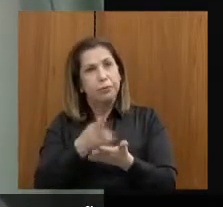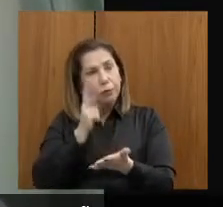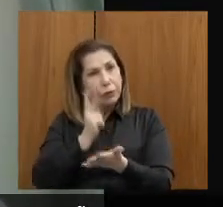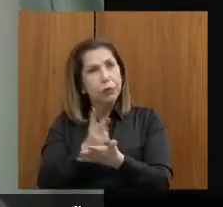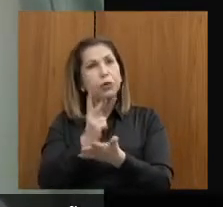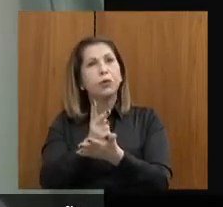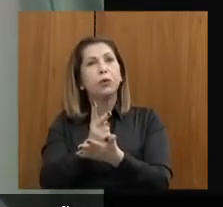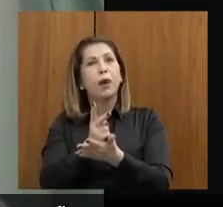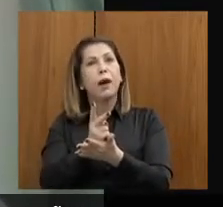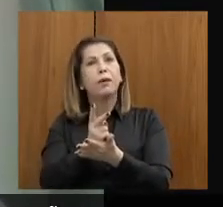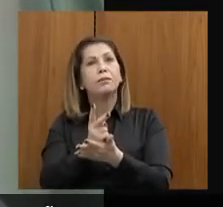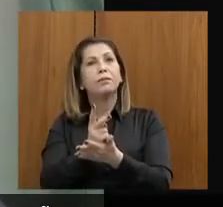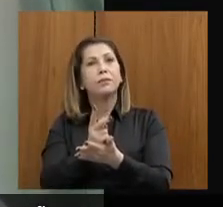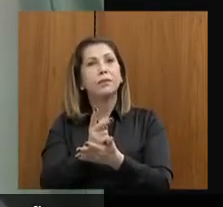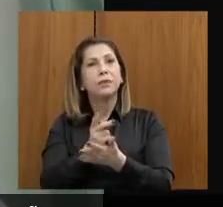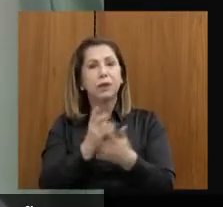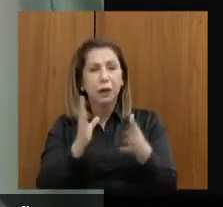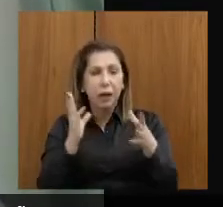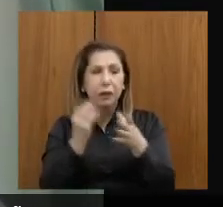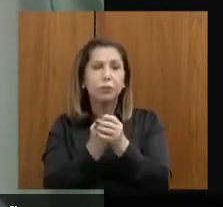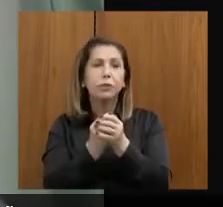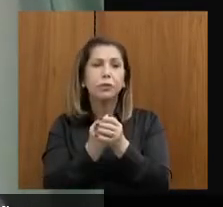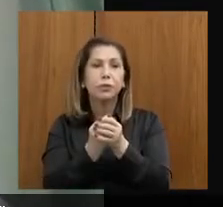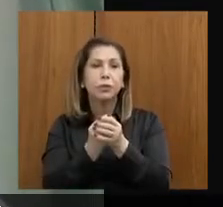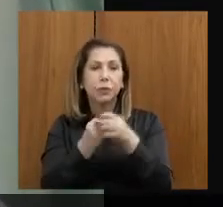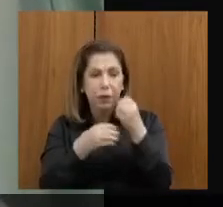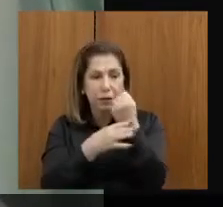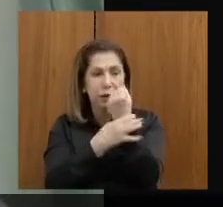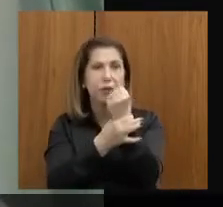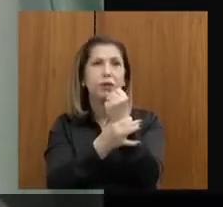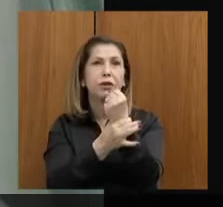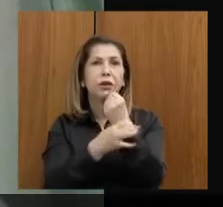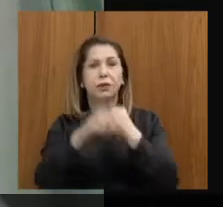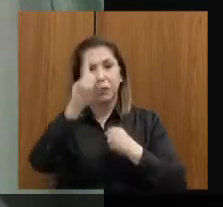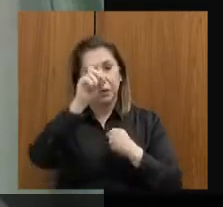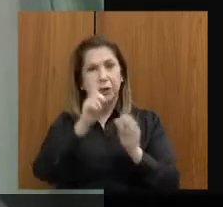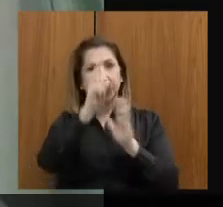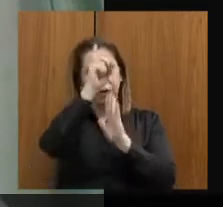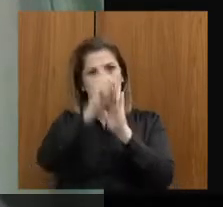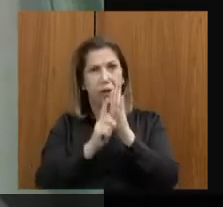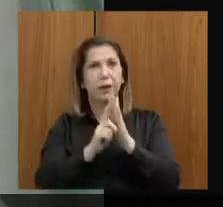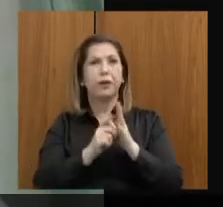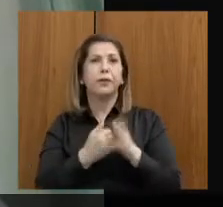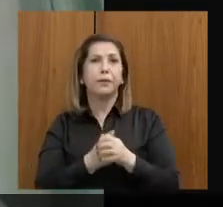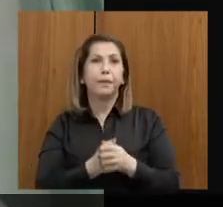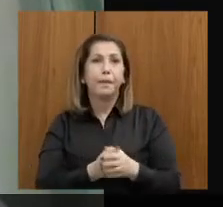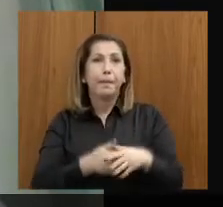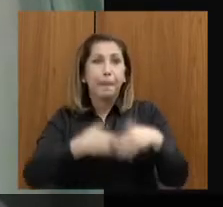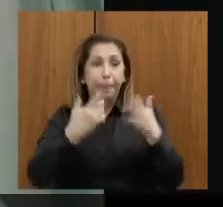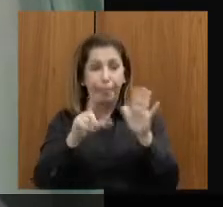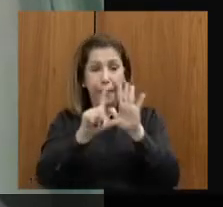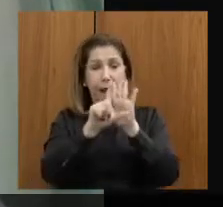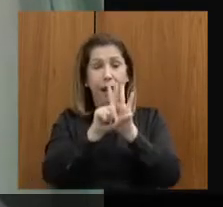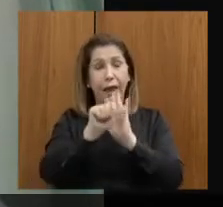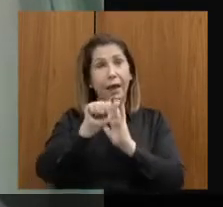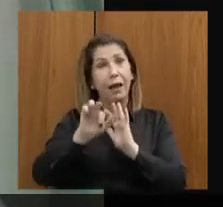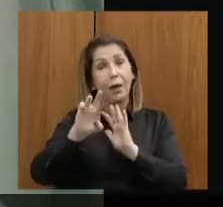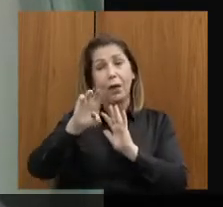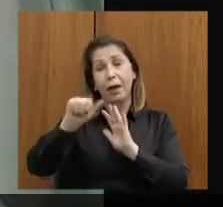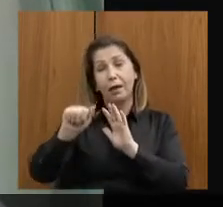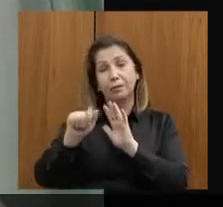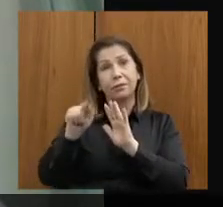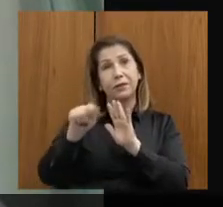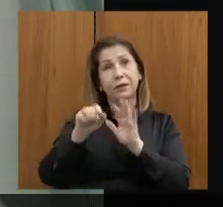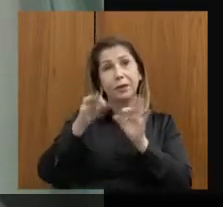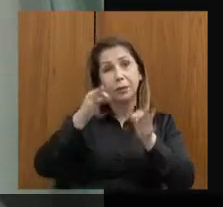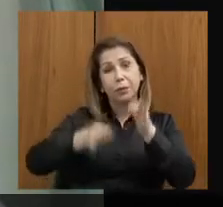continuar então seguir nesse caminho usando garantir a lei a hora né assim dele realmente direito